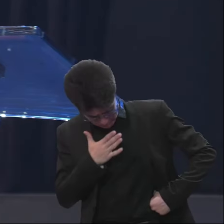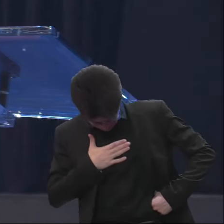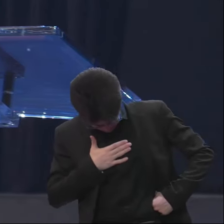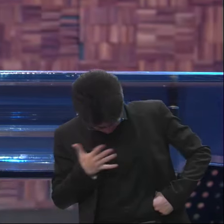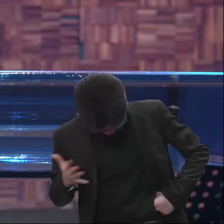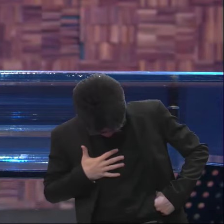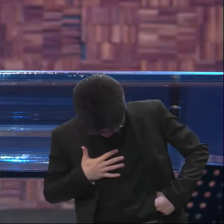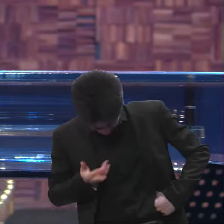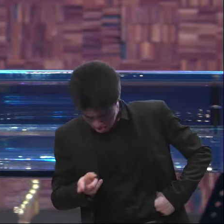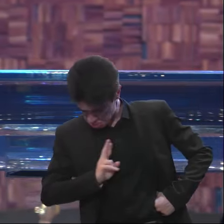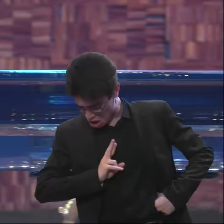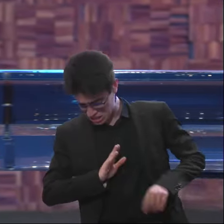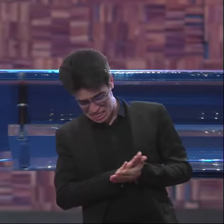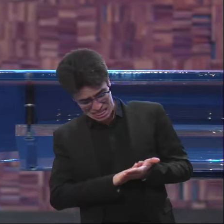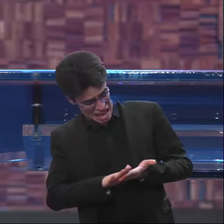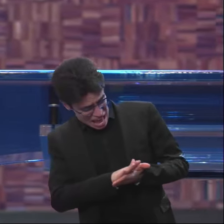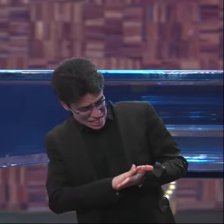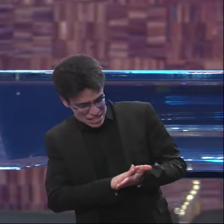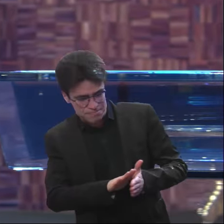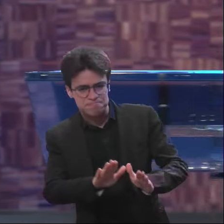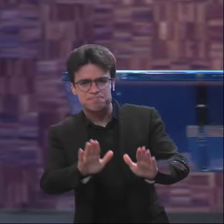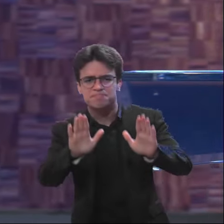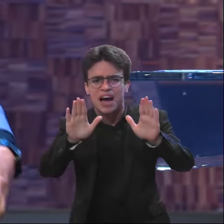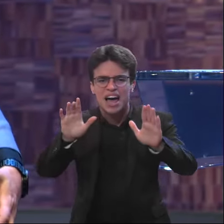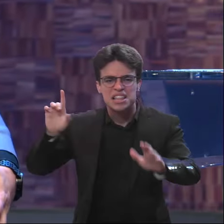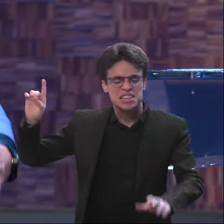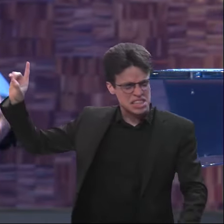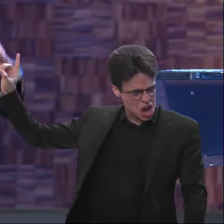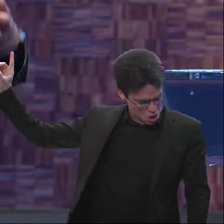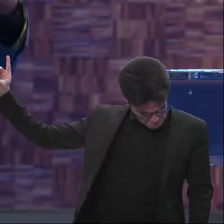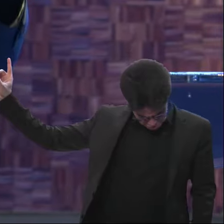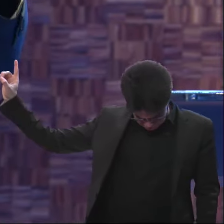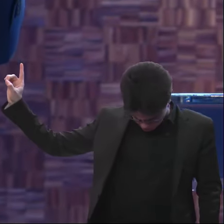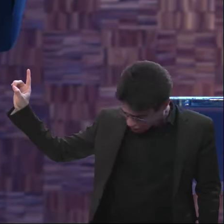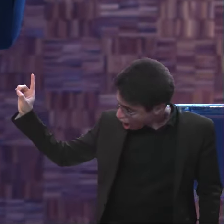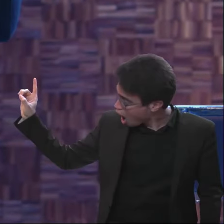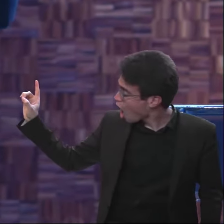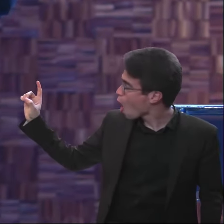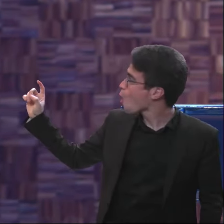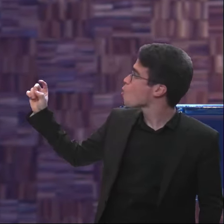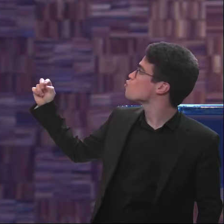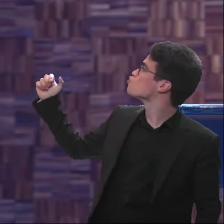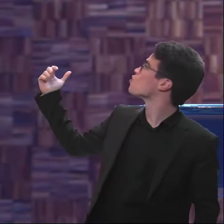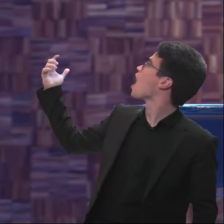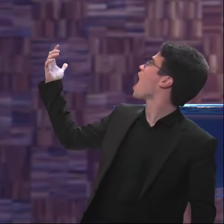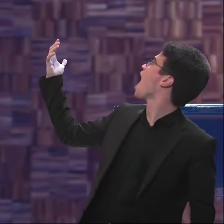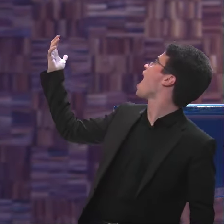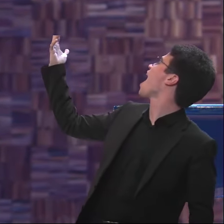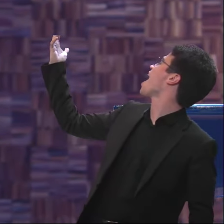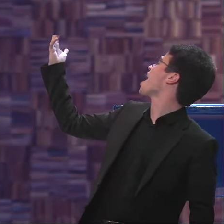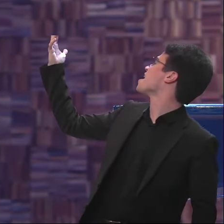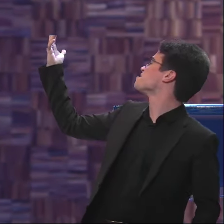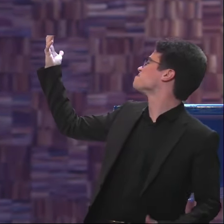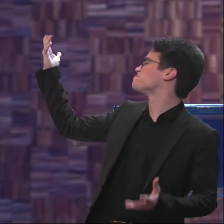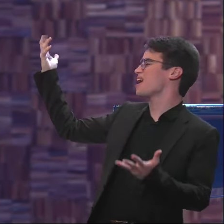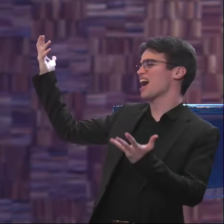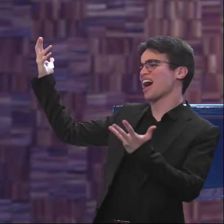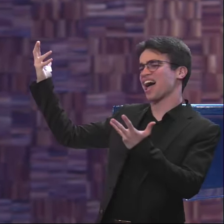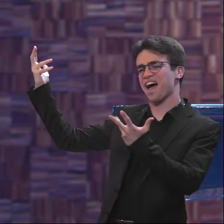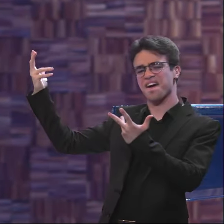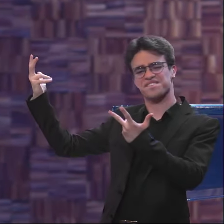há respostas. Quando o Senhor entra em cena, olhamos para o alto, aleluia,